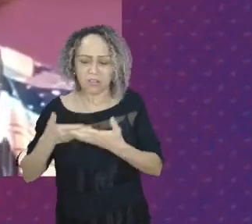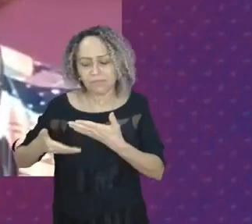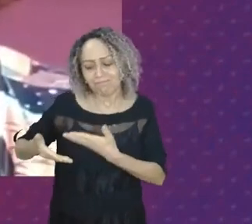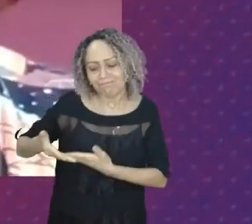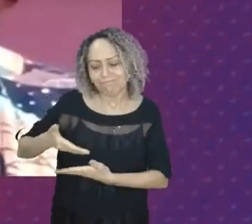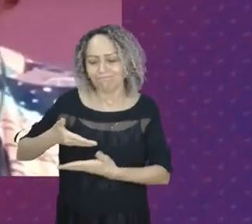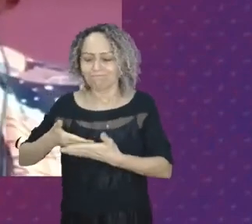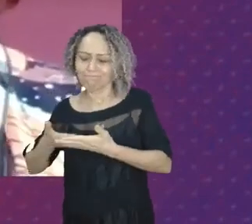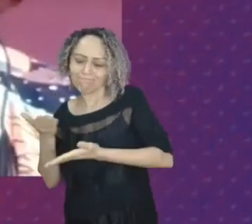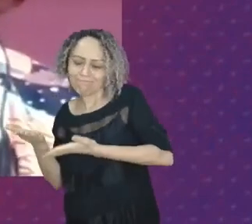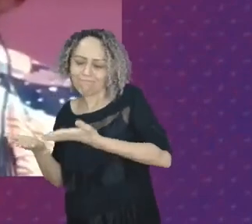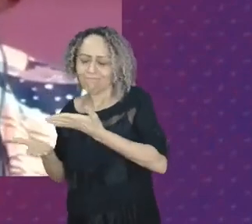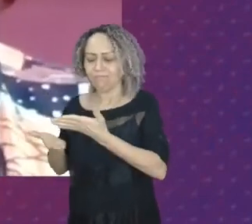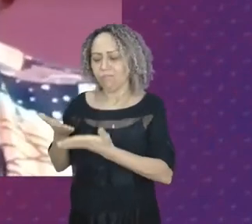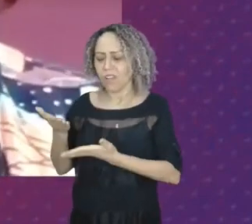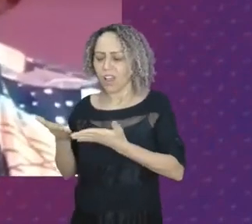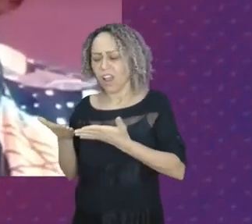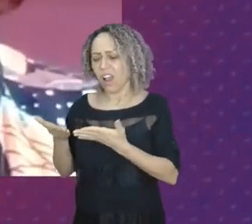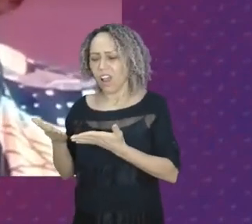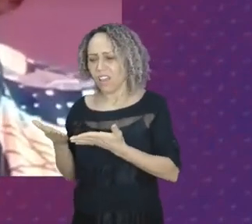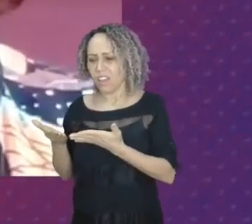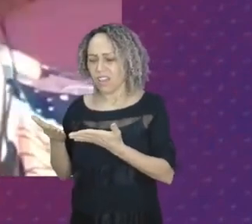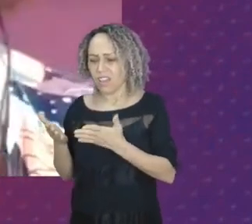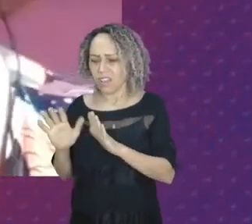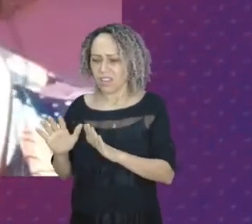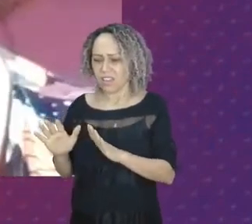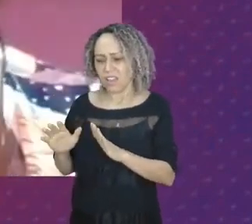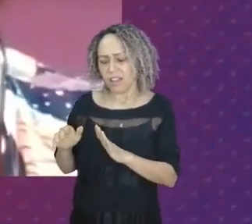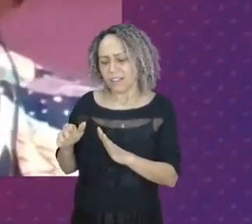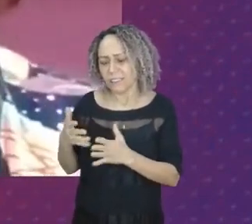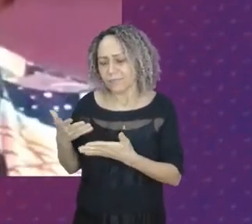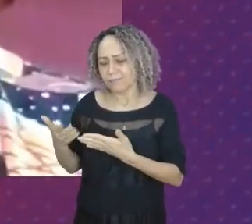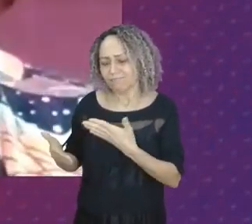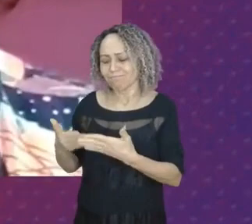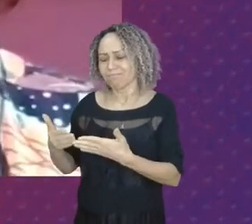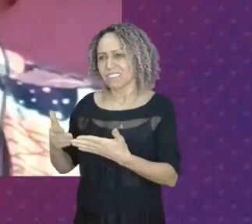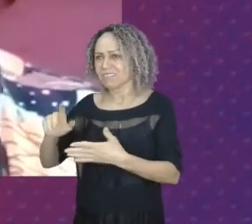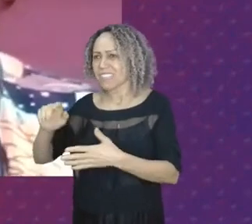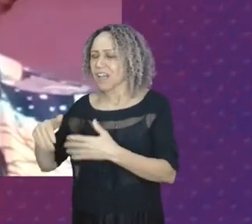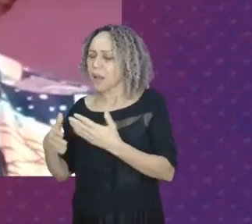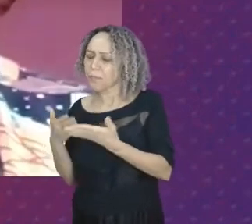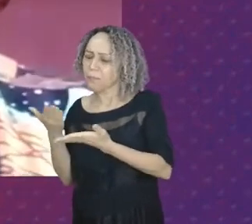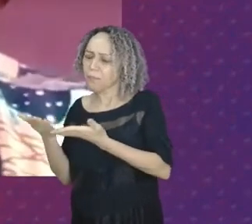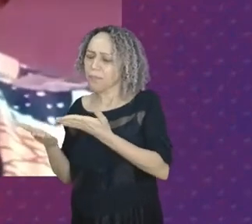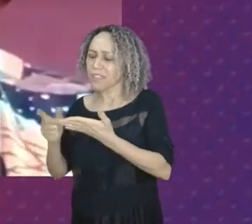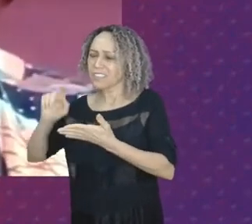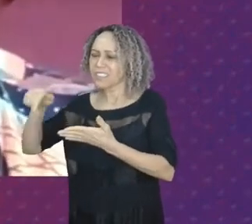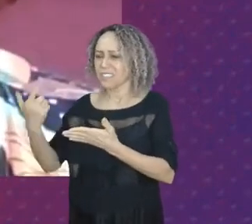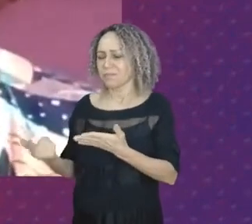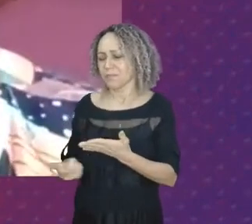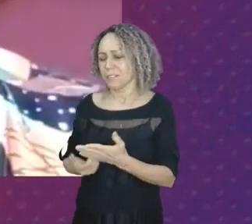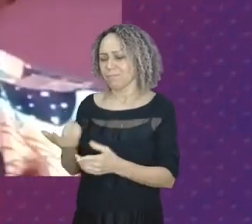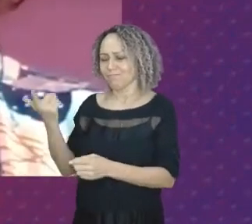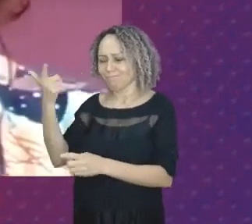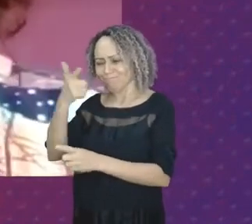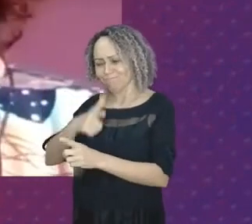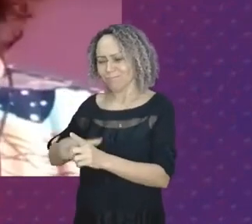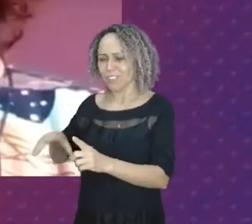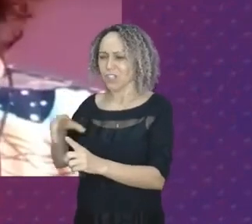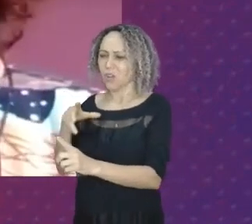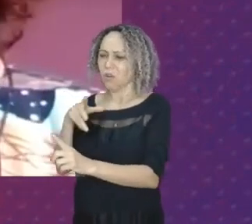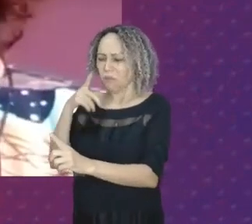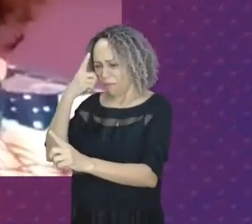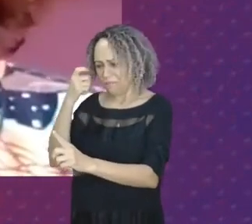vítima tenta aí evitar um comportamento abusivo dele, mas a agressão acontece. Então, a primeira coisa que a gente precisa trabalhar